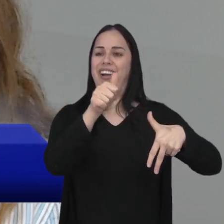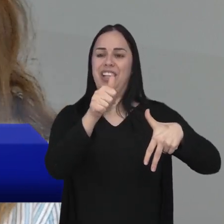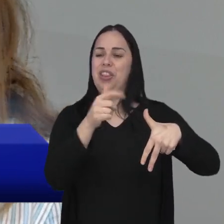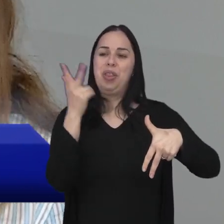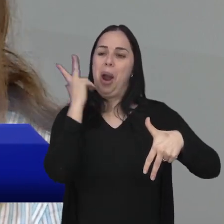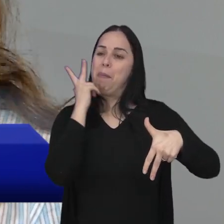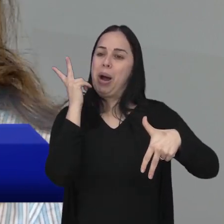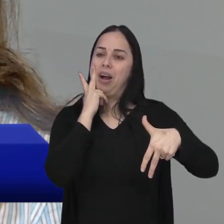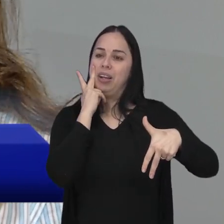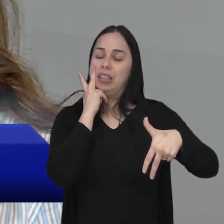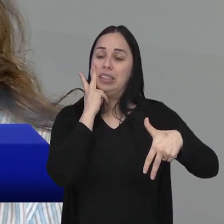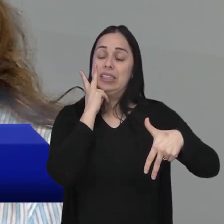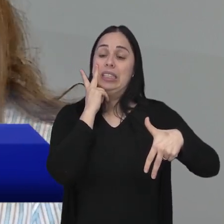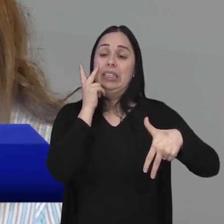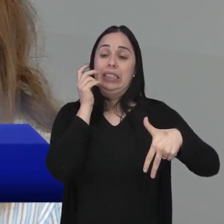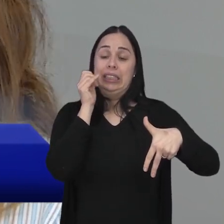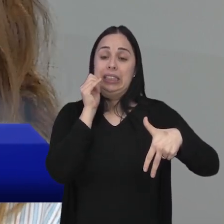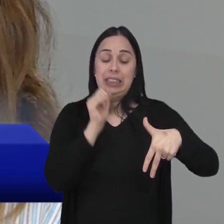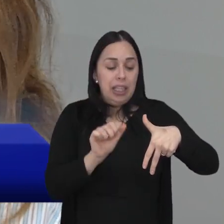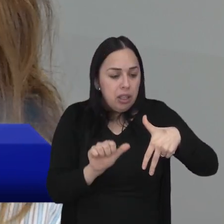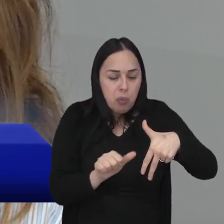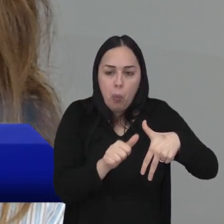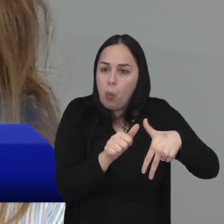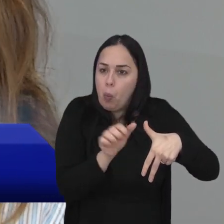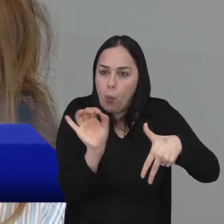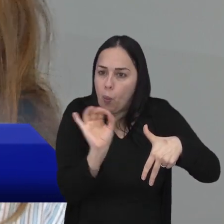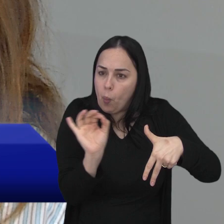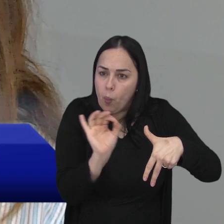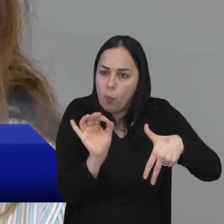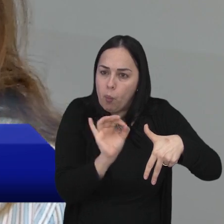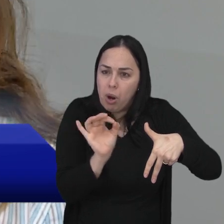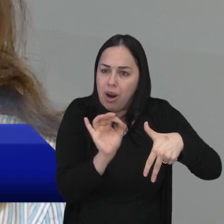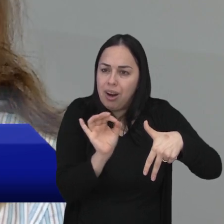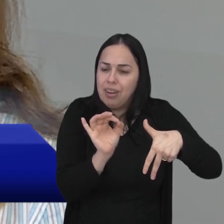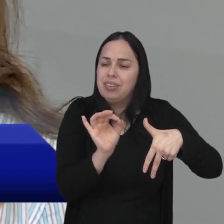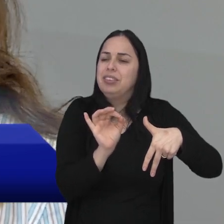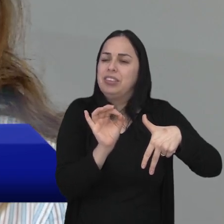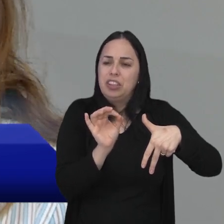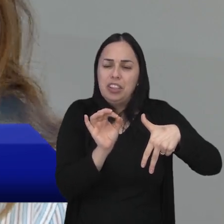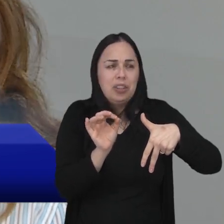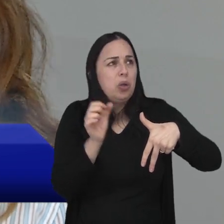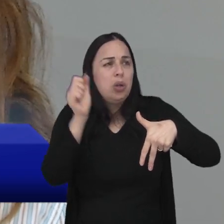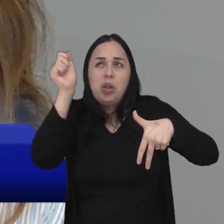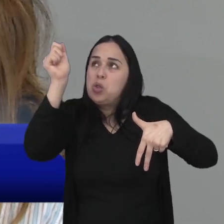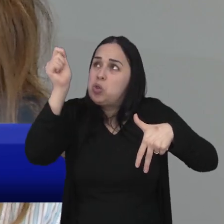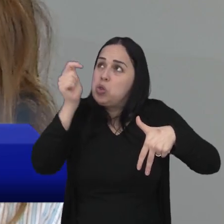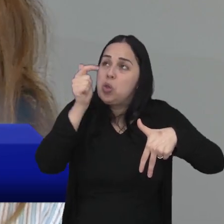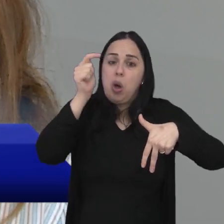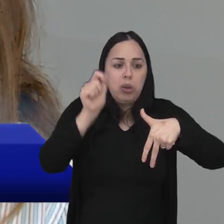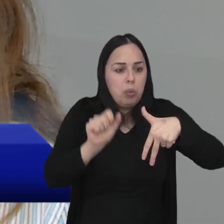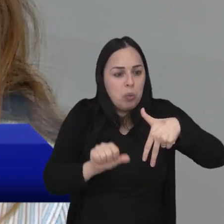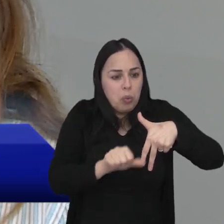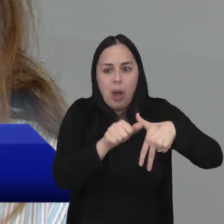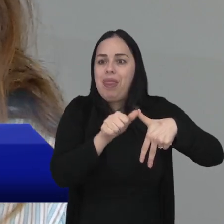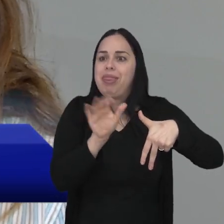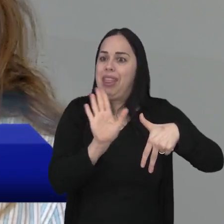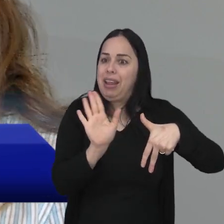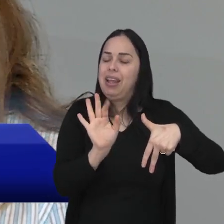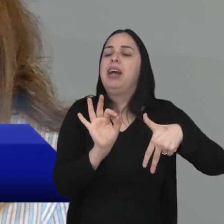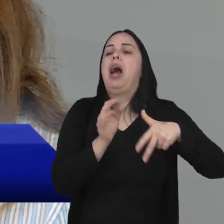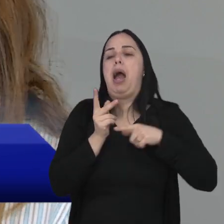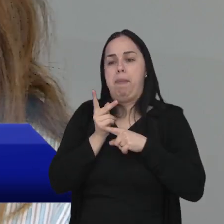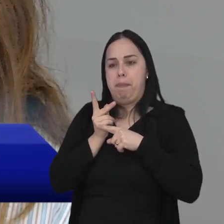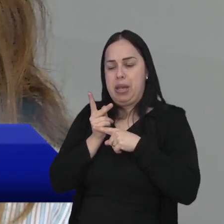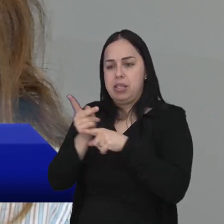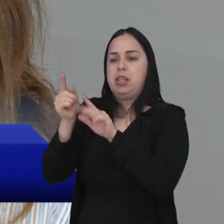seus hábitos, a sua rotina. Se a depressão não melhora nesse retorno do verão, do aumento da